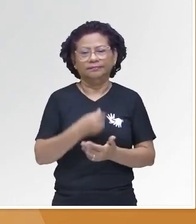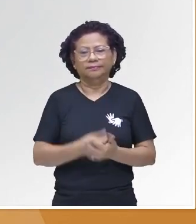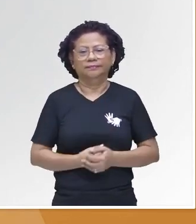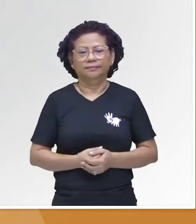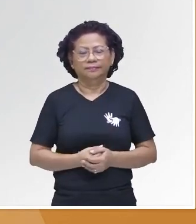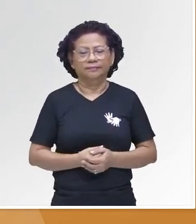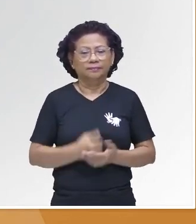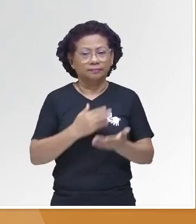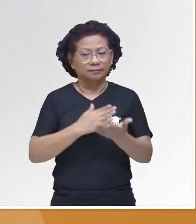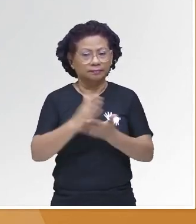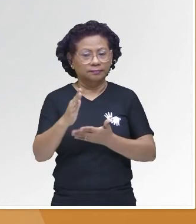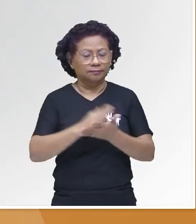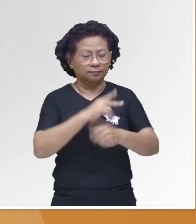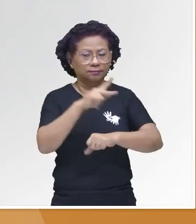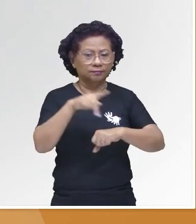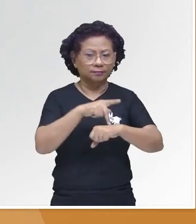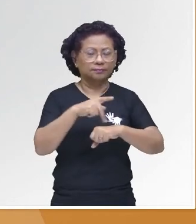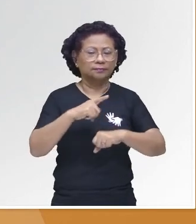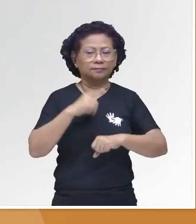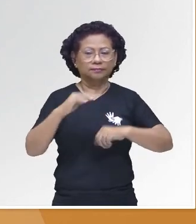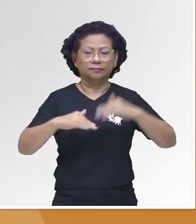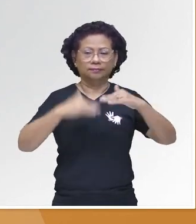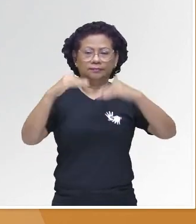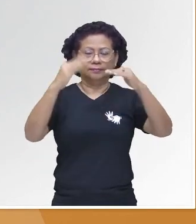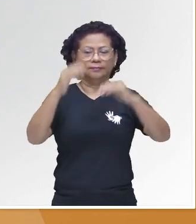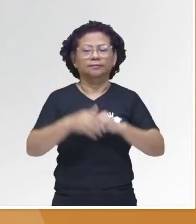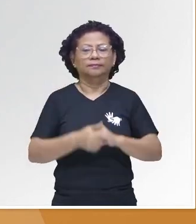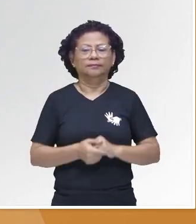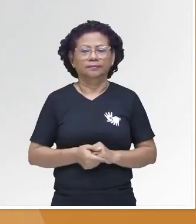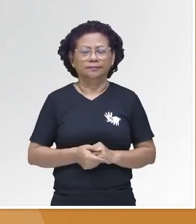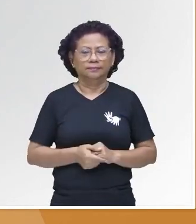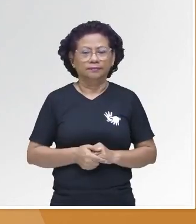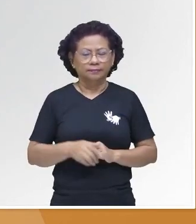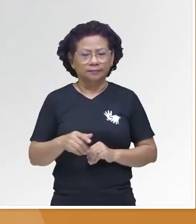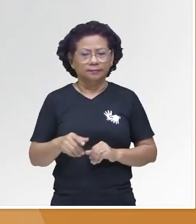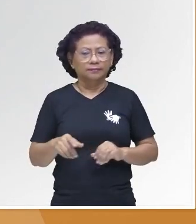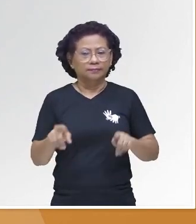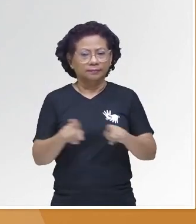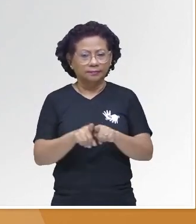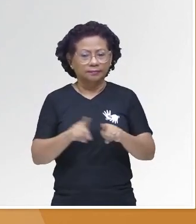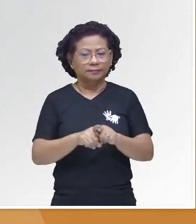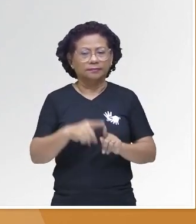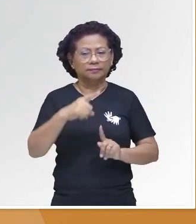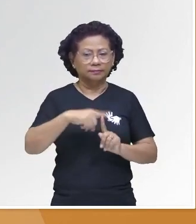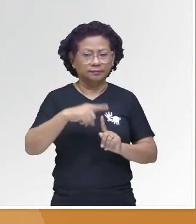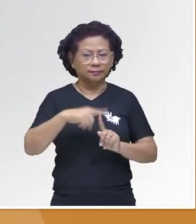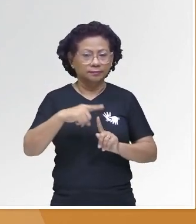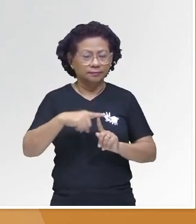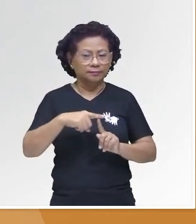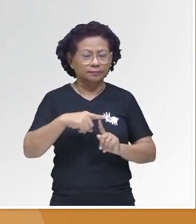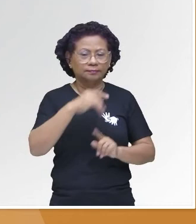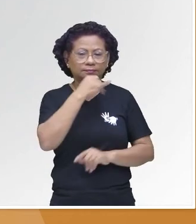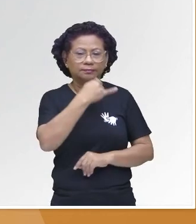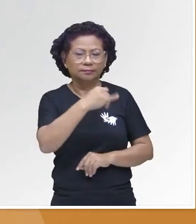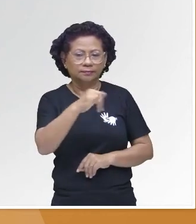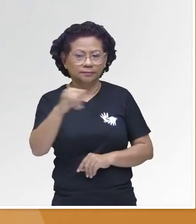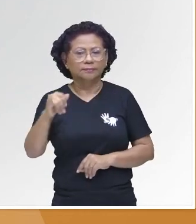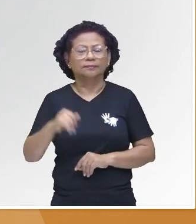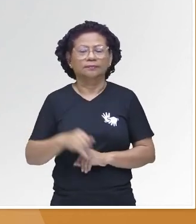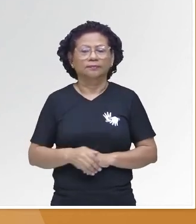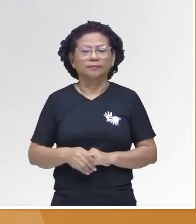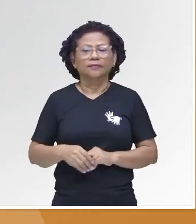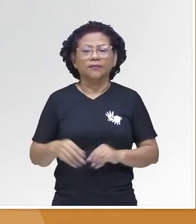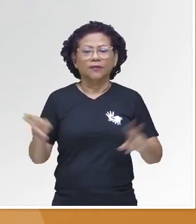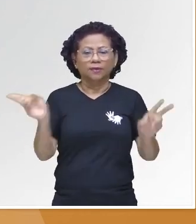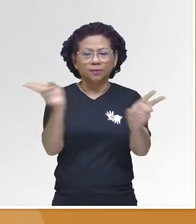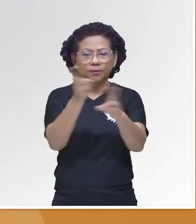considerados desenvolvidos. Temos ainda como fonte renovável de energia a energia eólica, a